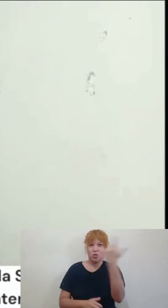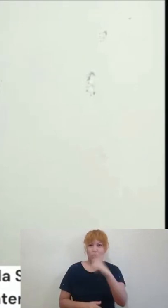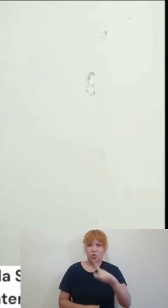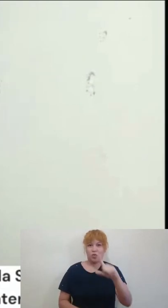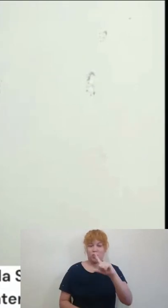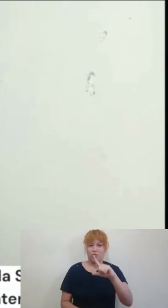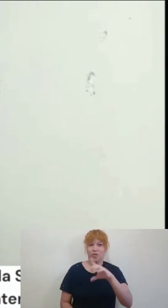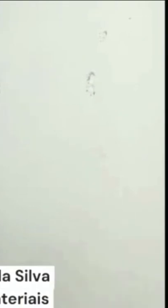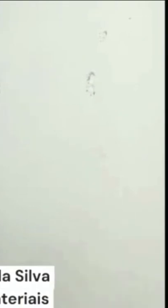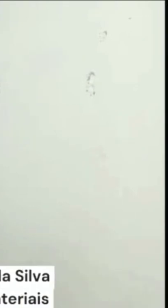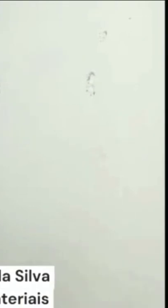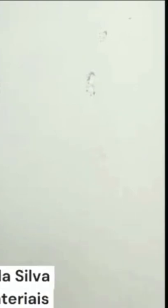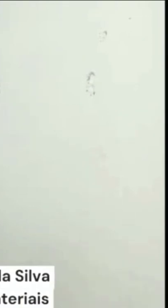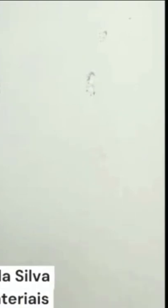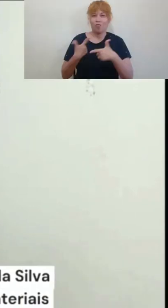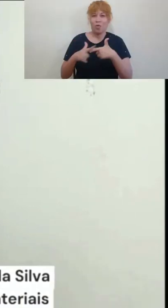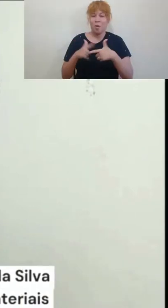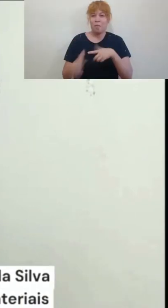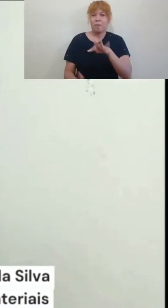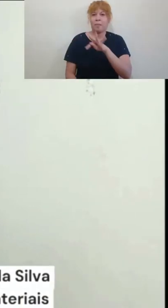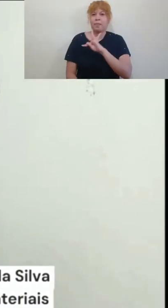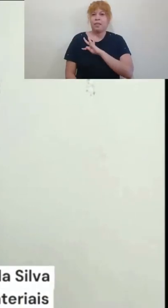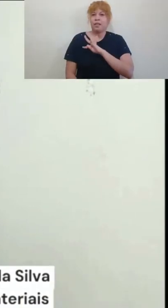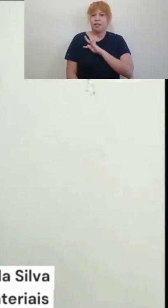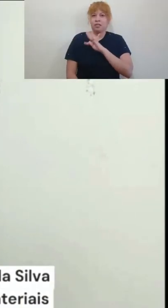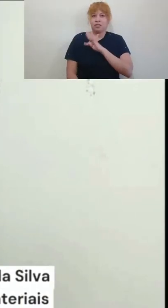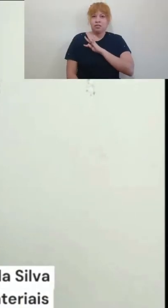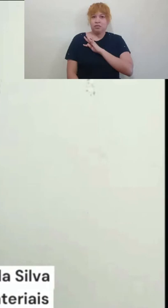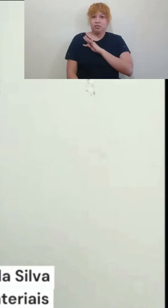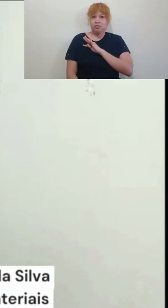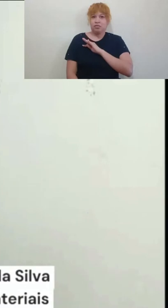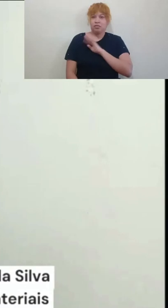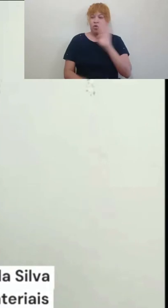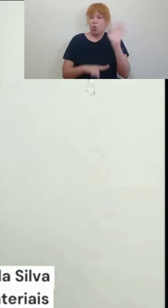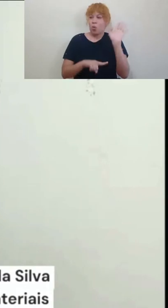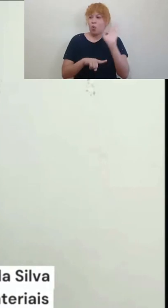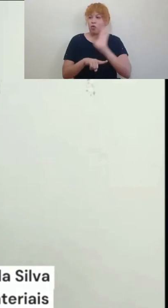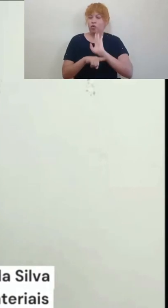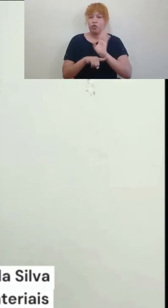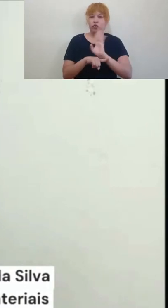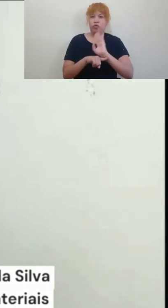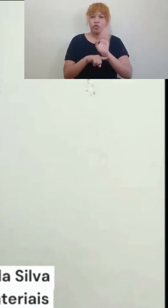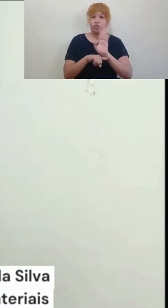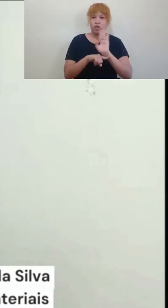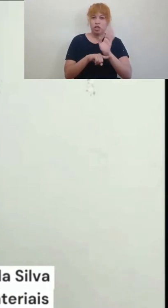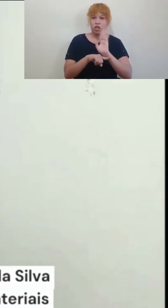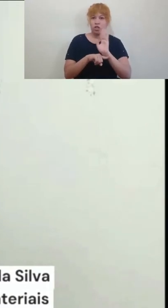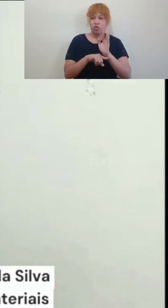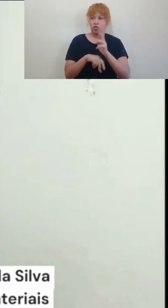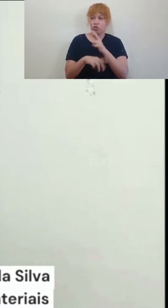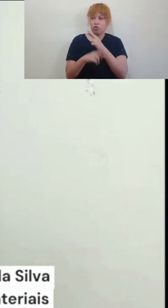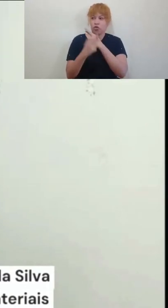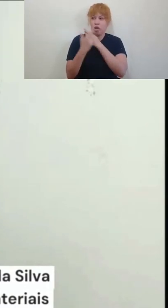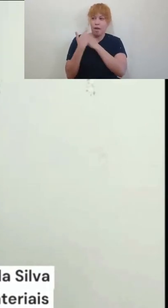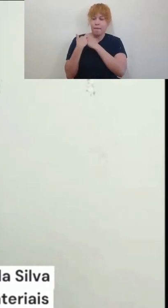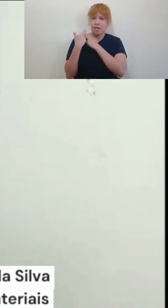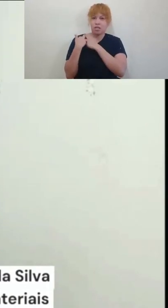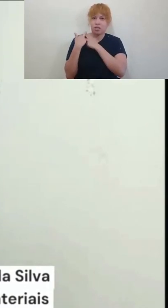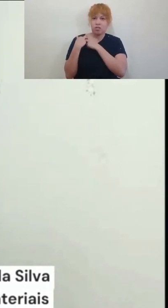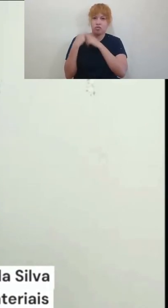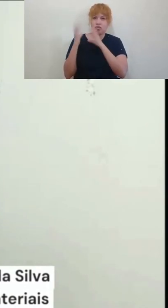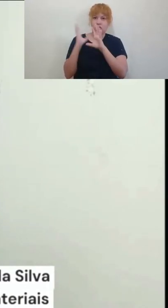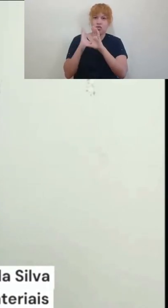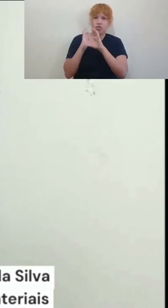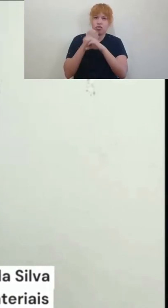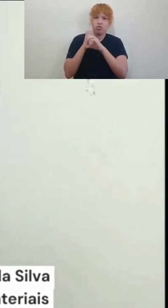Juro que, no cumprimento do meu dever de engenheiro, não me deixarei cegar pelo brilho da tecnologia, de forma a não